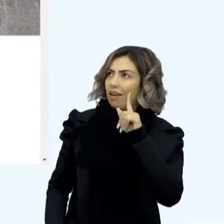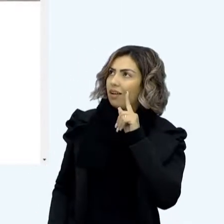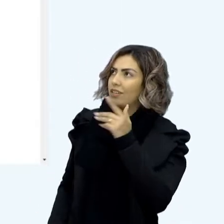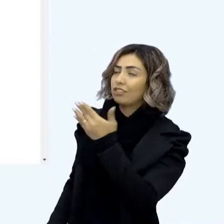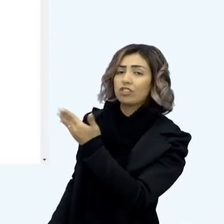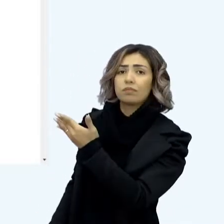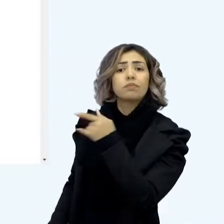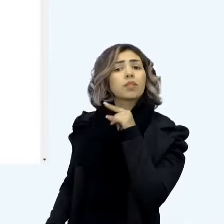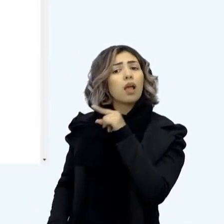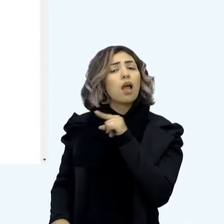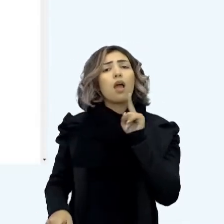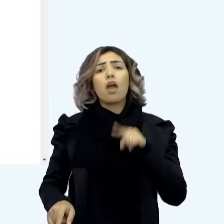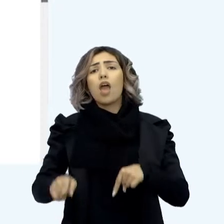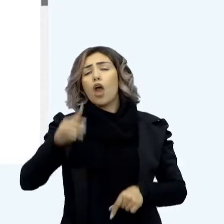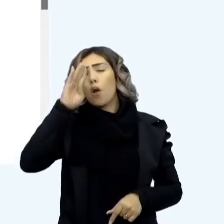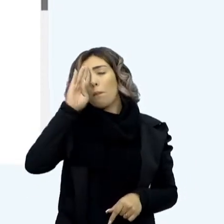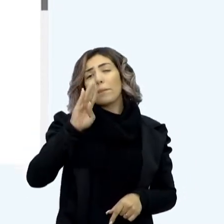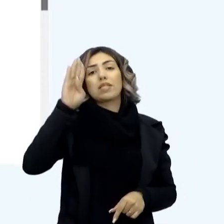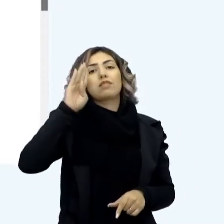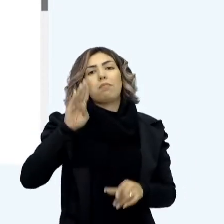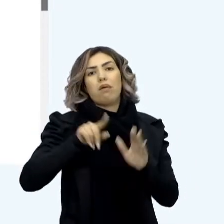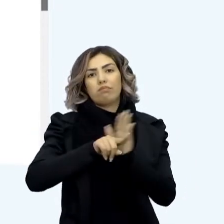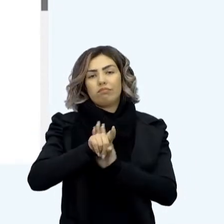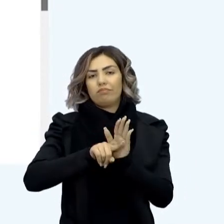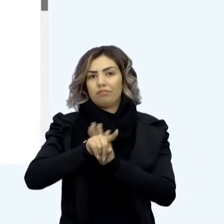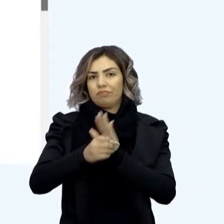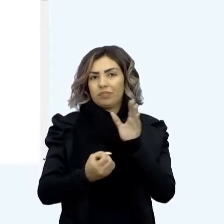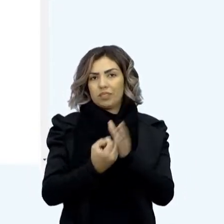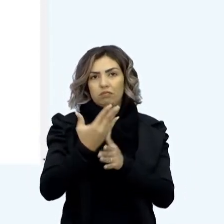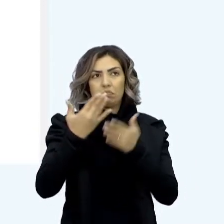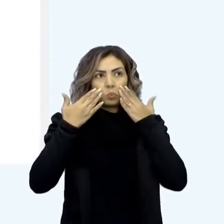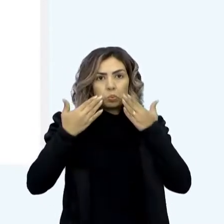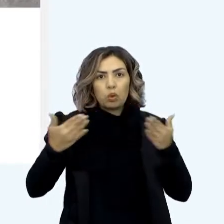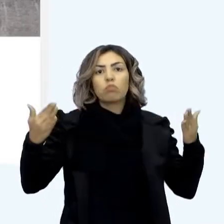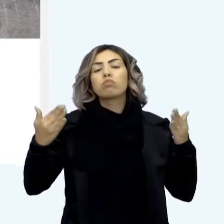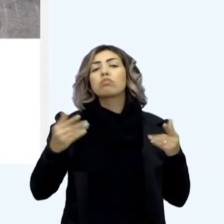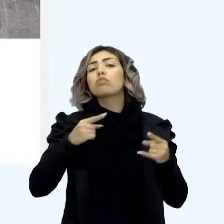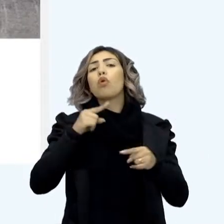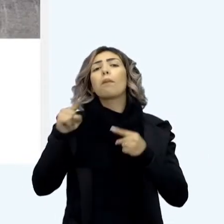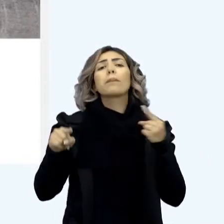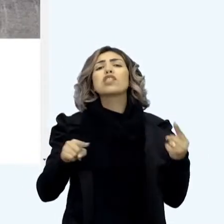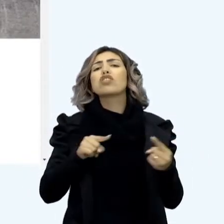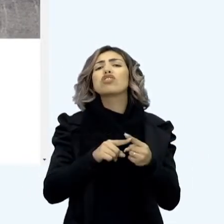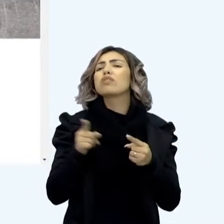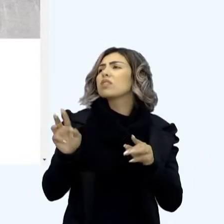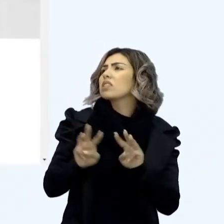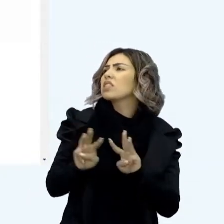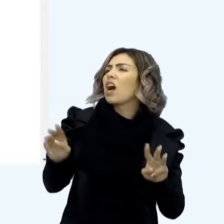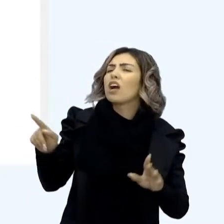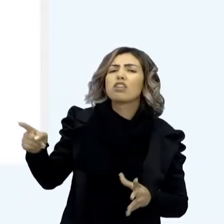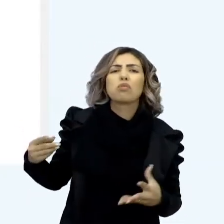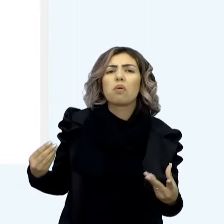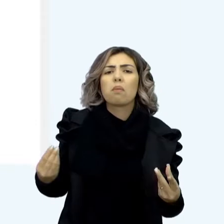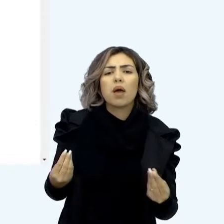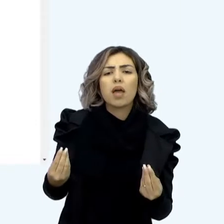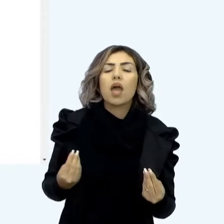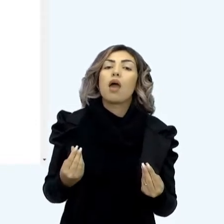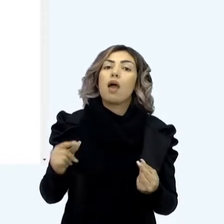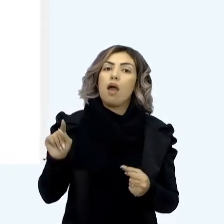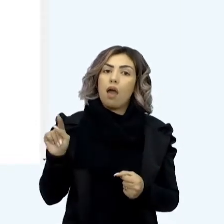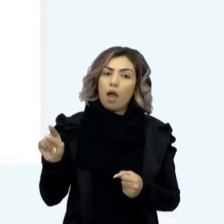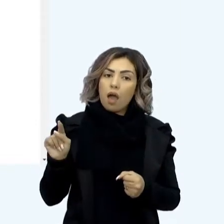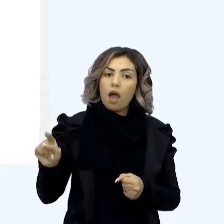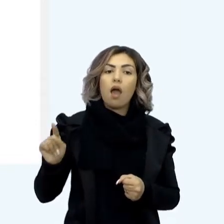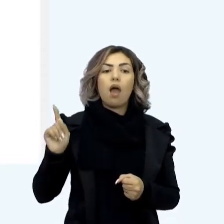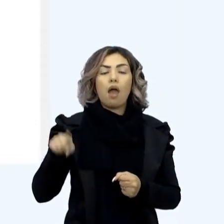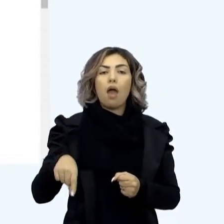principal produto resultante da pesquisa. O objetivo do site é servir como um canal permanente